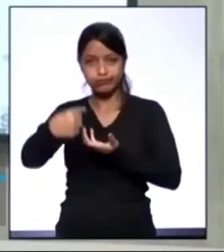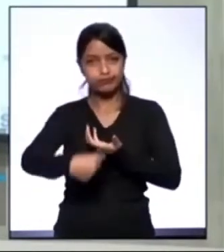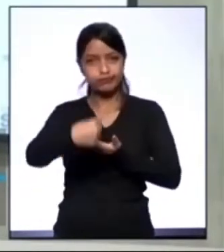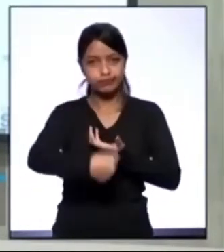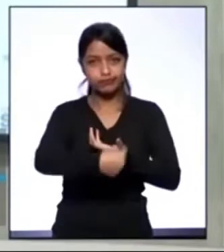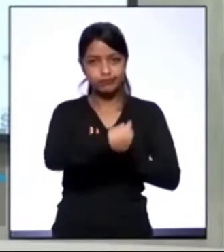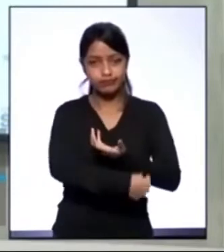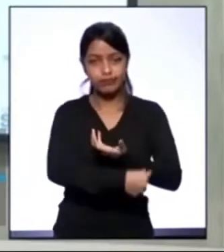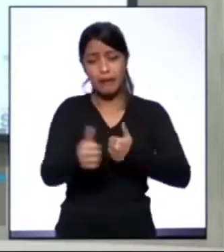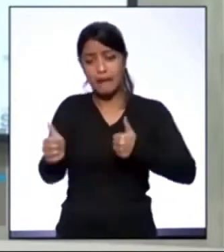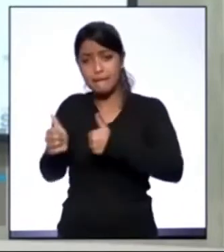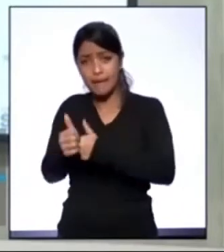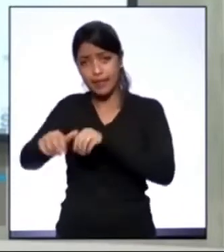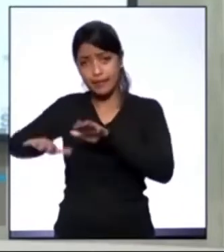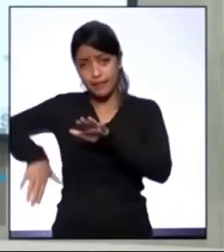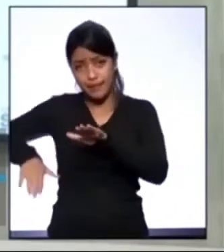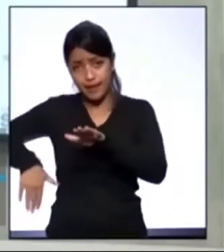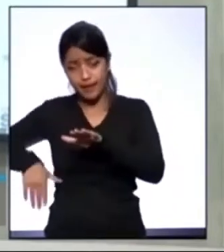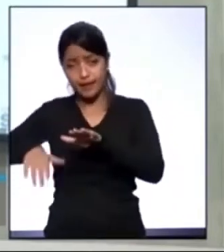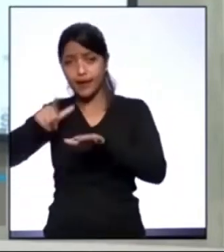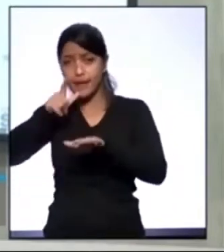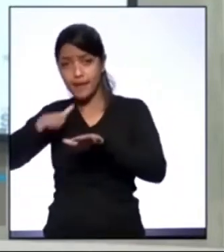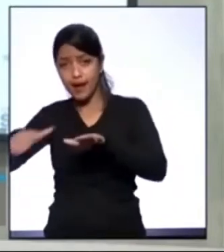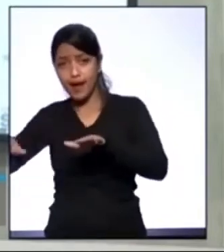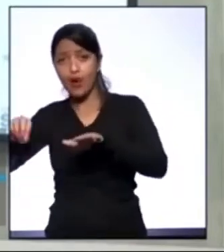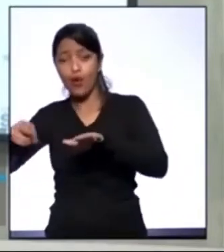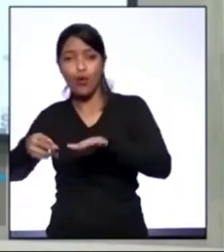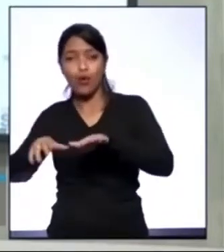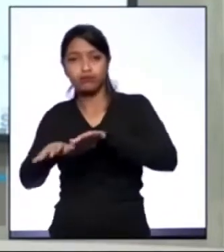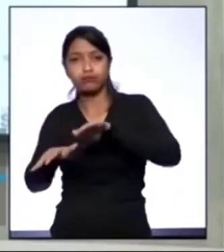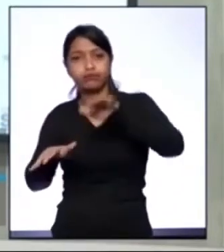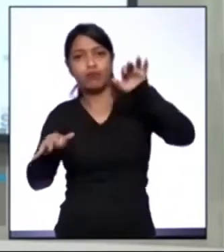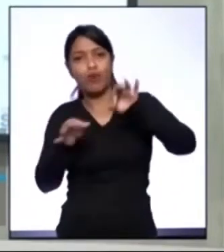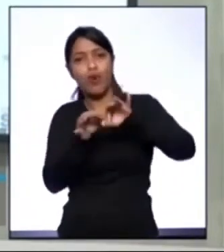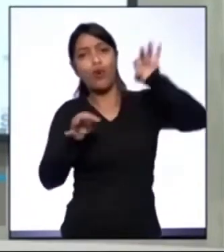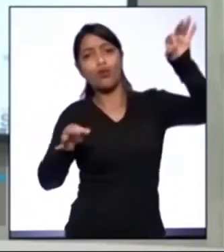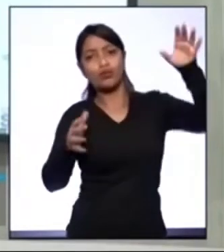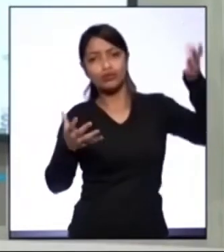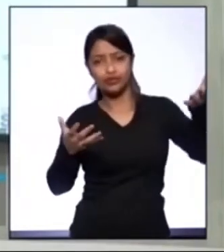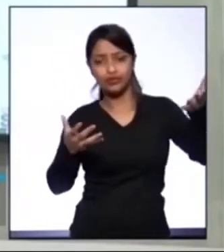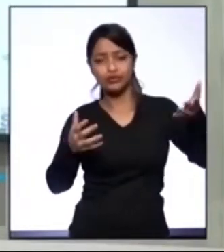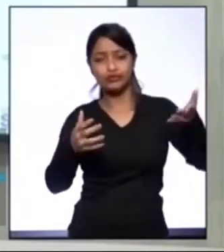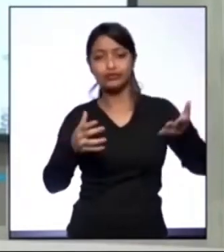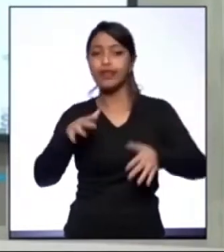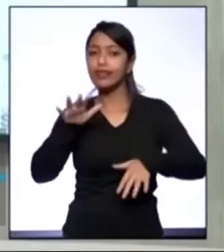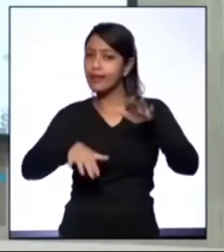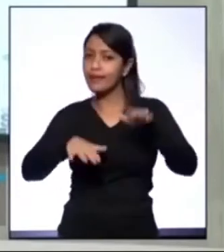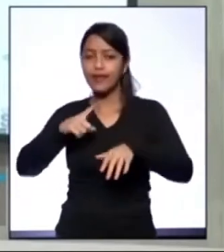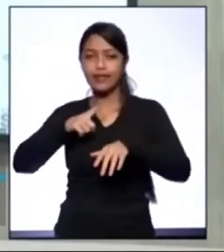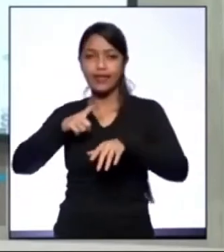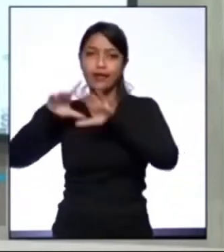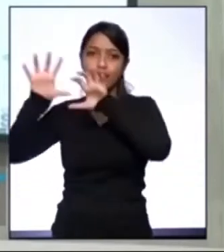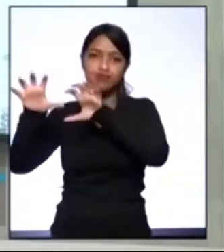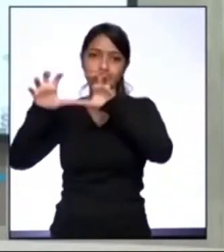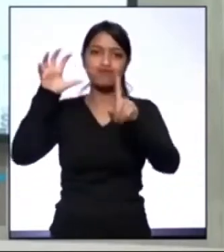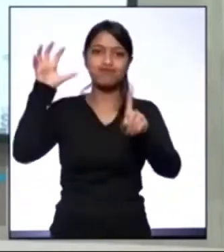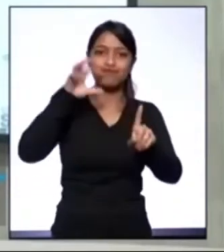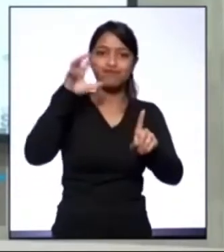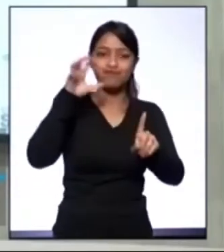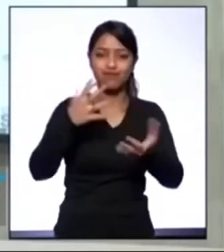maritimidade ou continentalidade, em relação ao relevo, as massas de ar que atuam, a hidrografia,